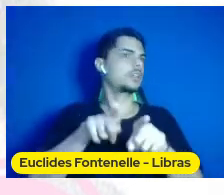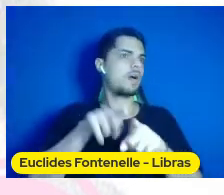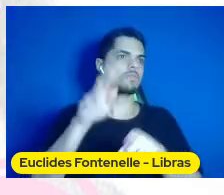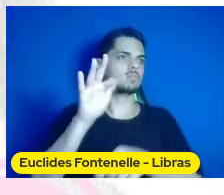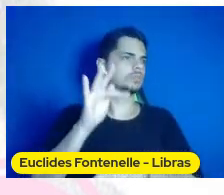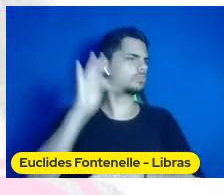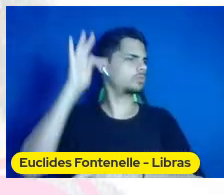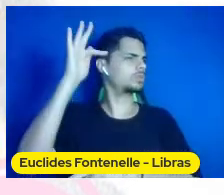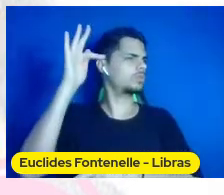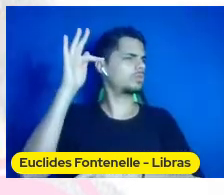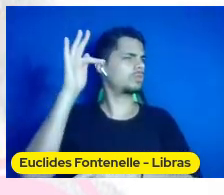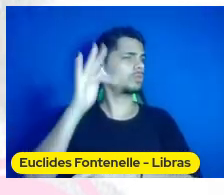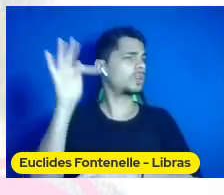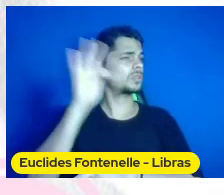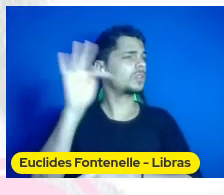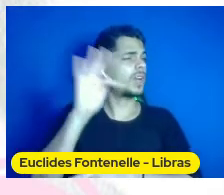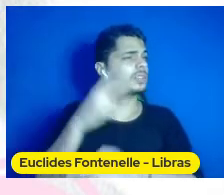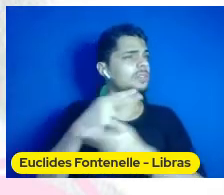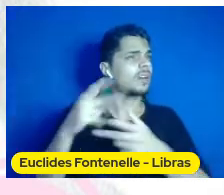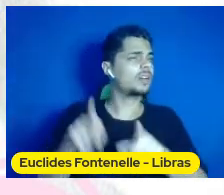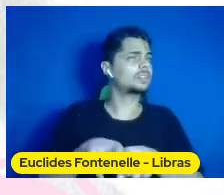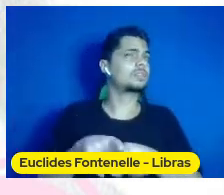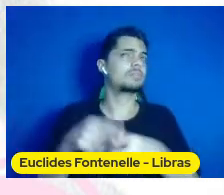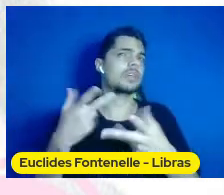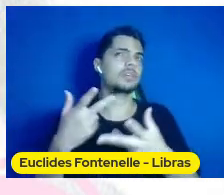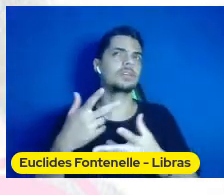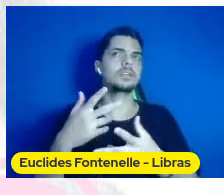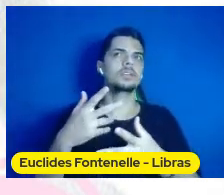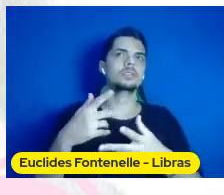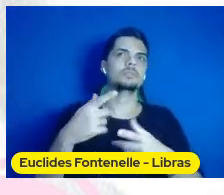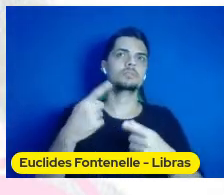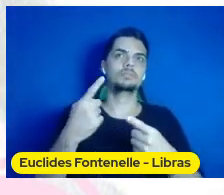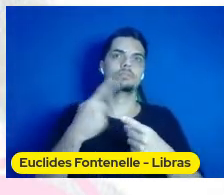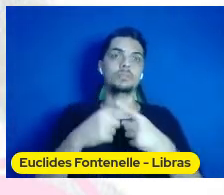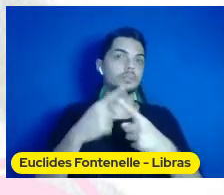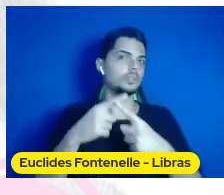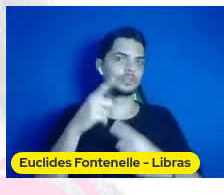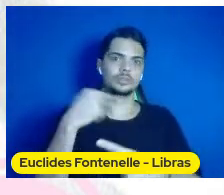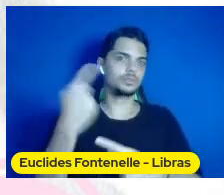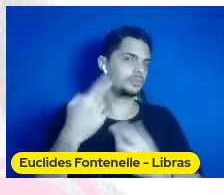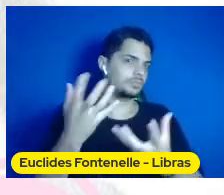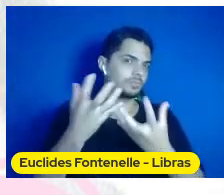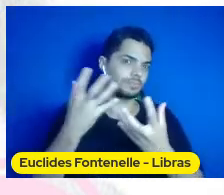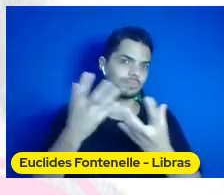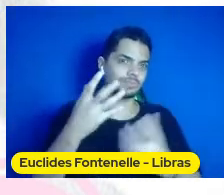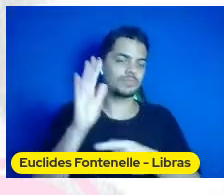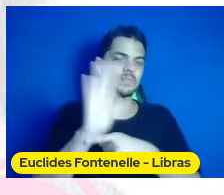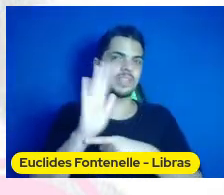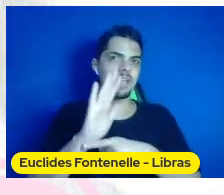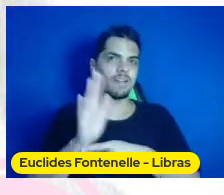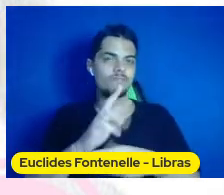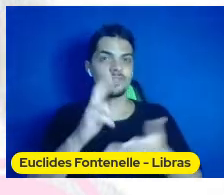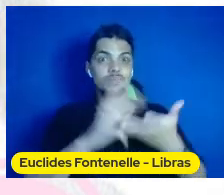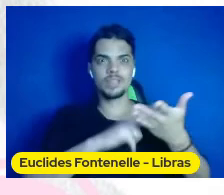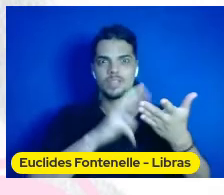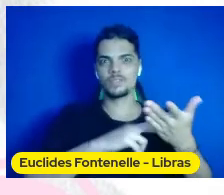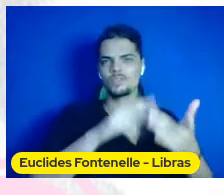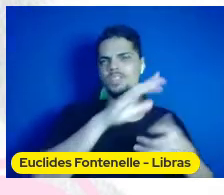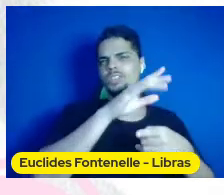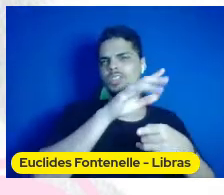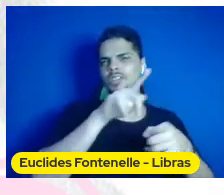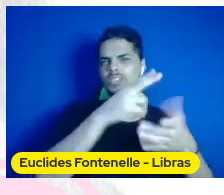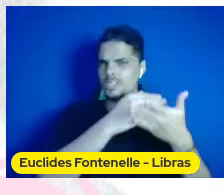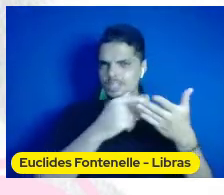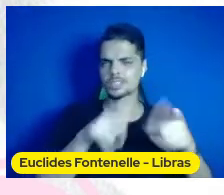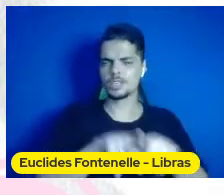o filme e talvez também agora o quadrinho, né, possa fazer parte do portal do Bicentenário, a